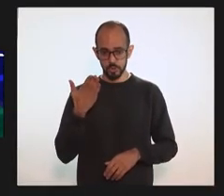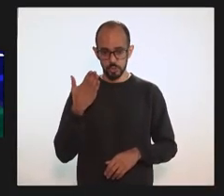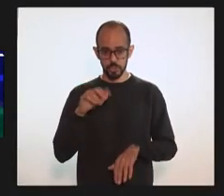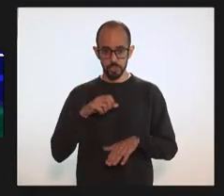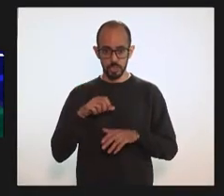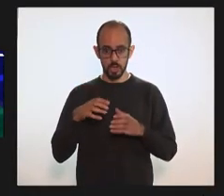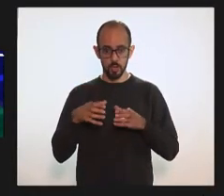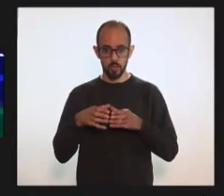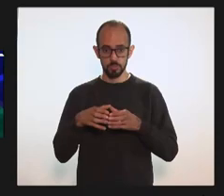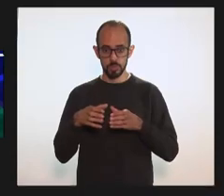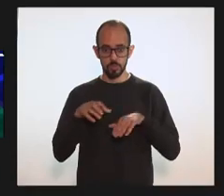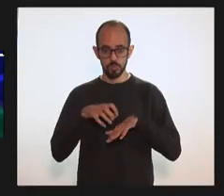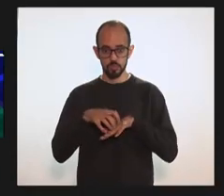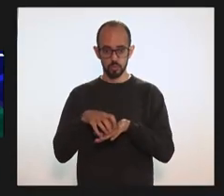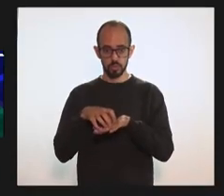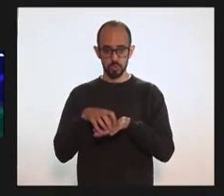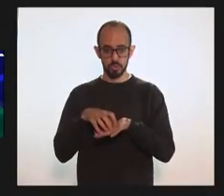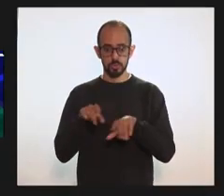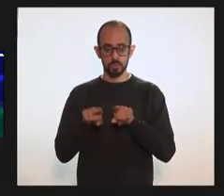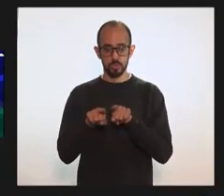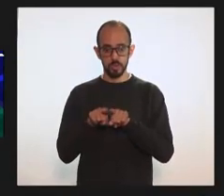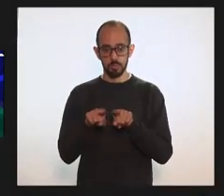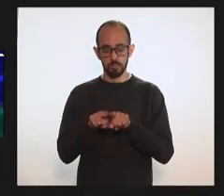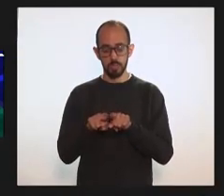Turismo emita o parecer também dessa matéria.